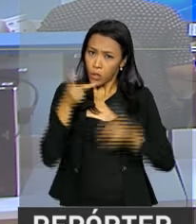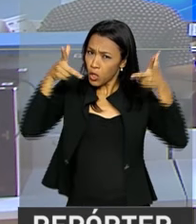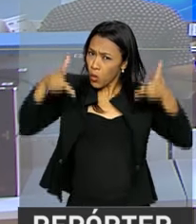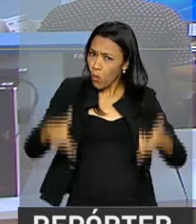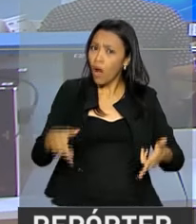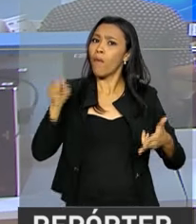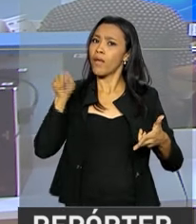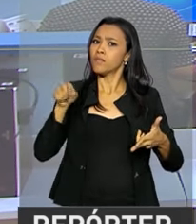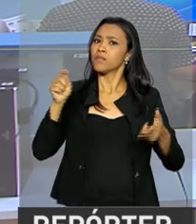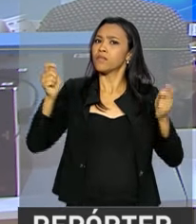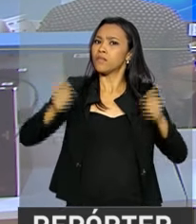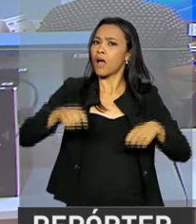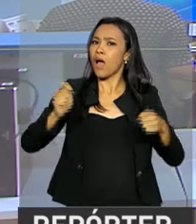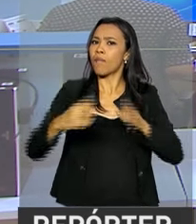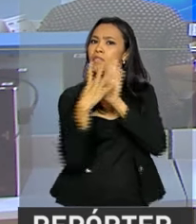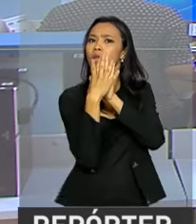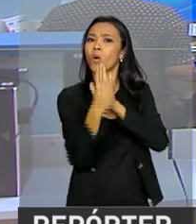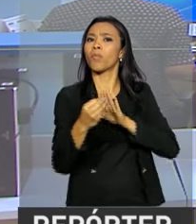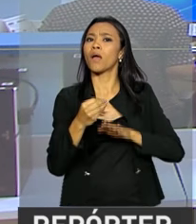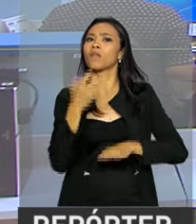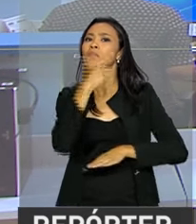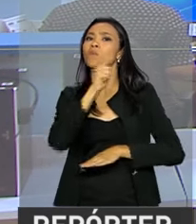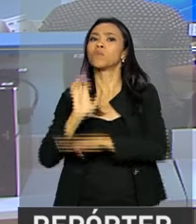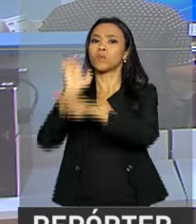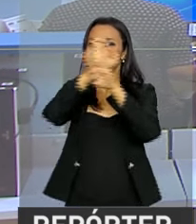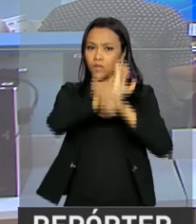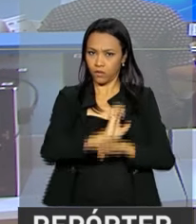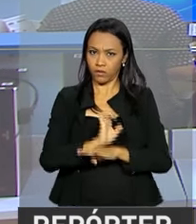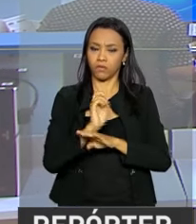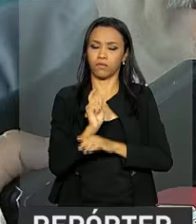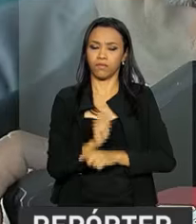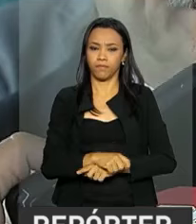poder ser elaborados para outros estados.